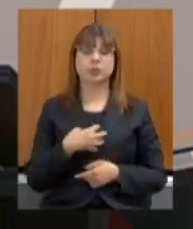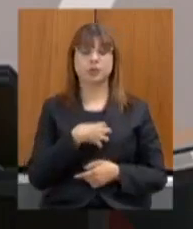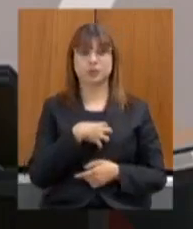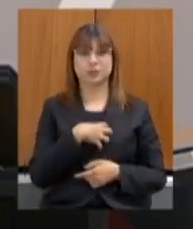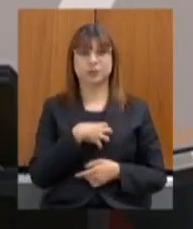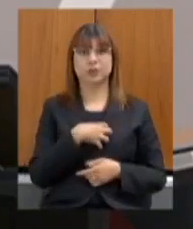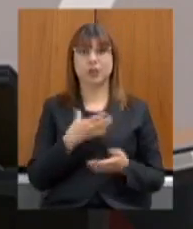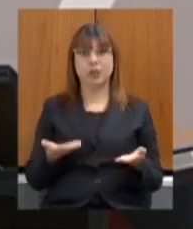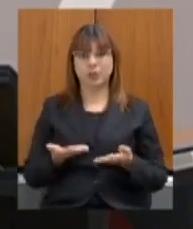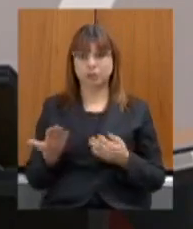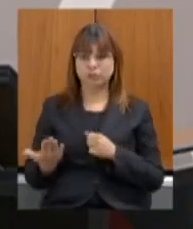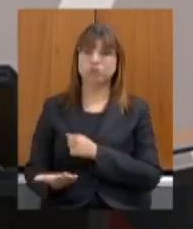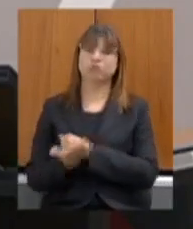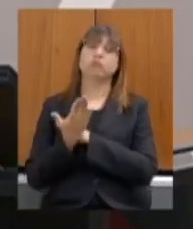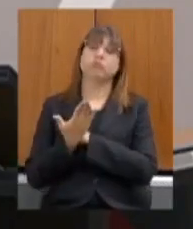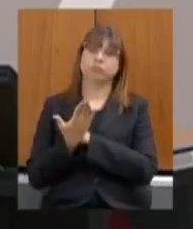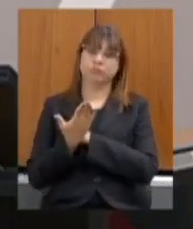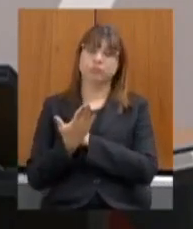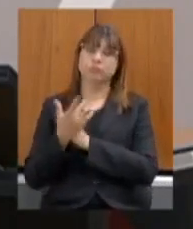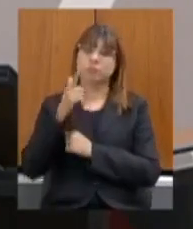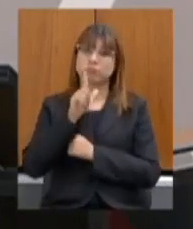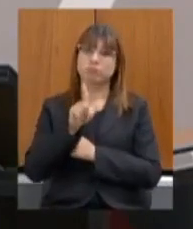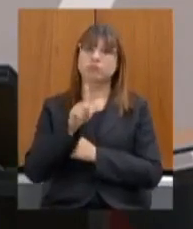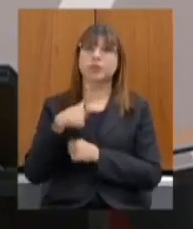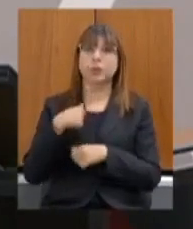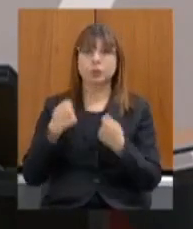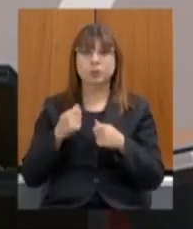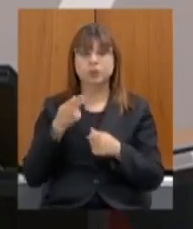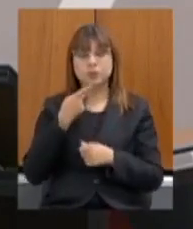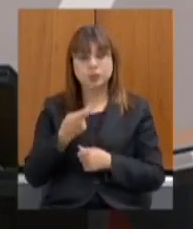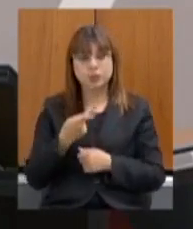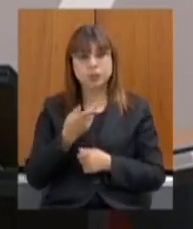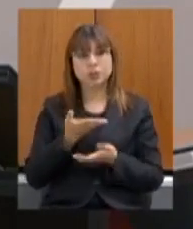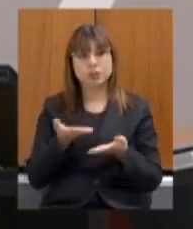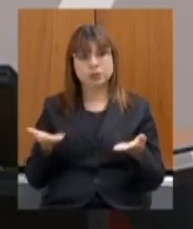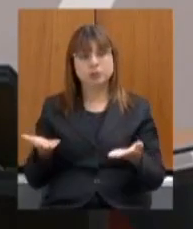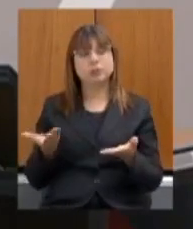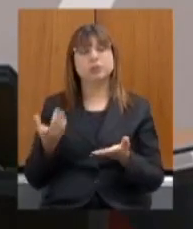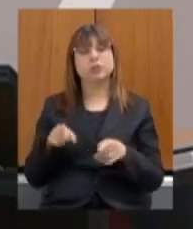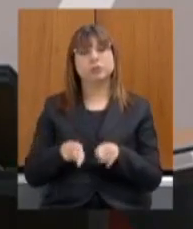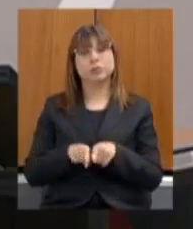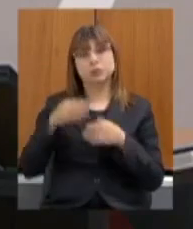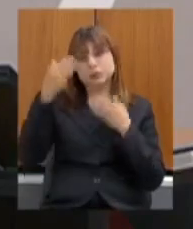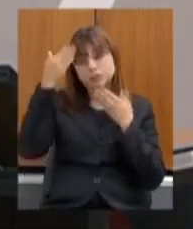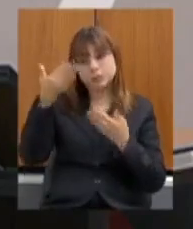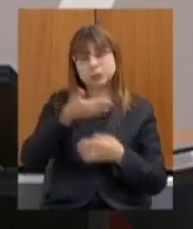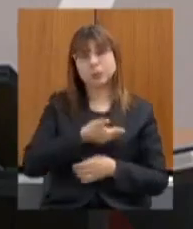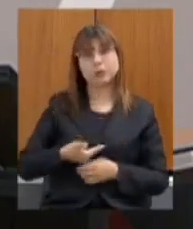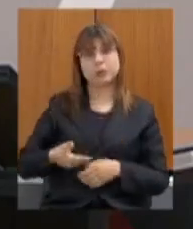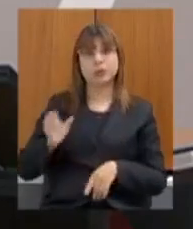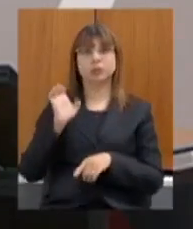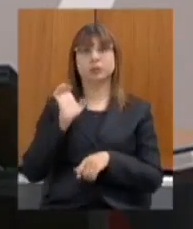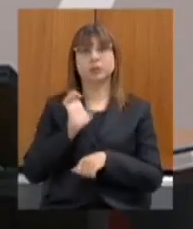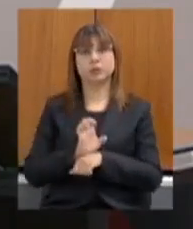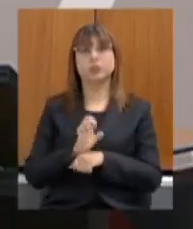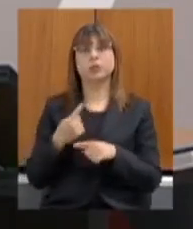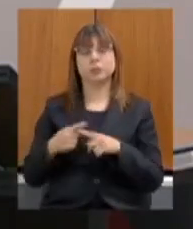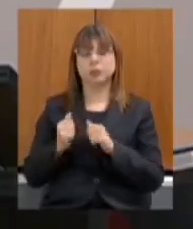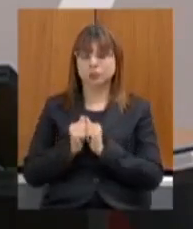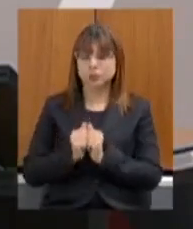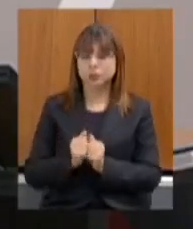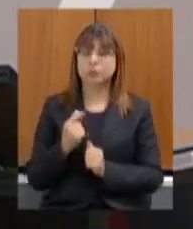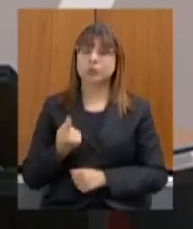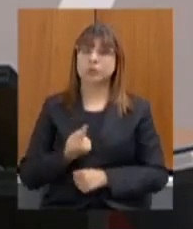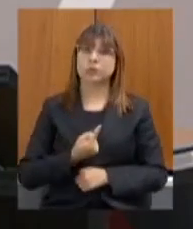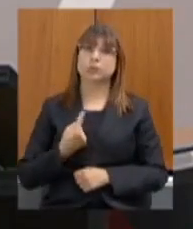certa forma amparados. E eu preciso dar esse testemunho e agradecer ao governo do Estado, porque esteve lá conosco,